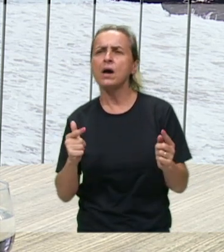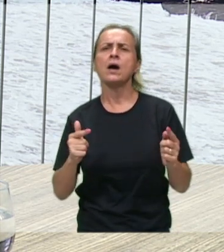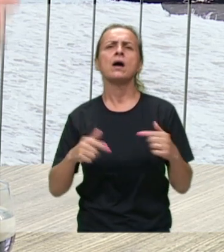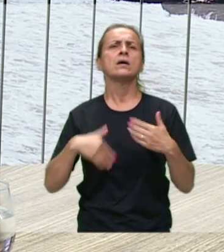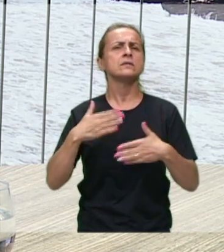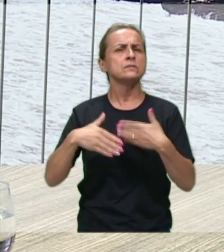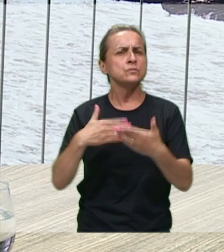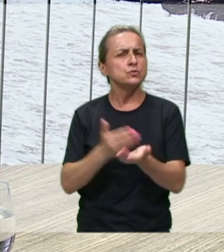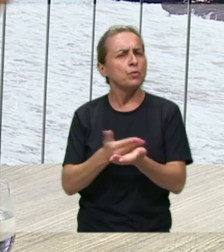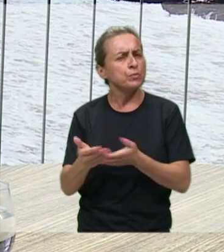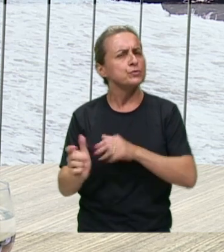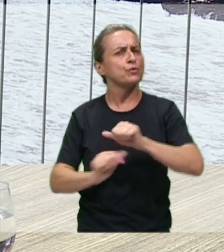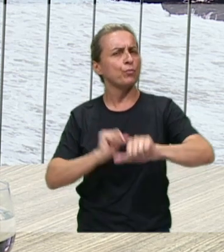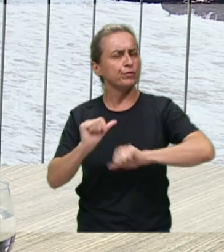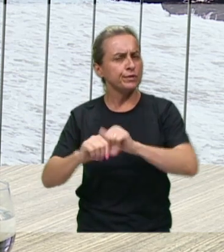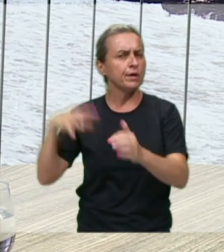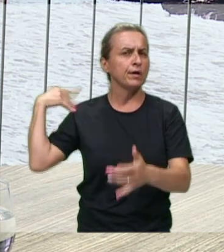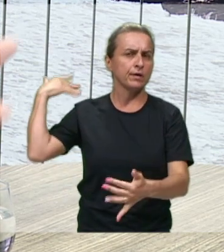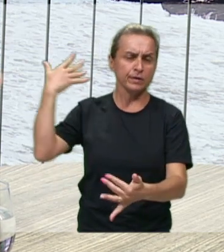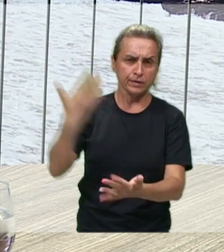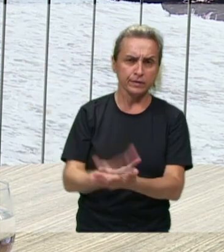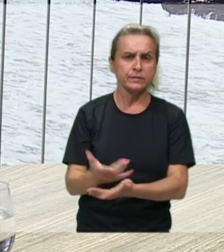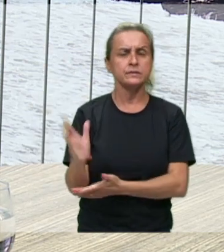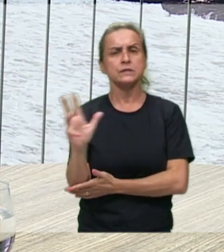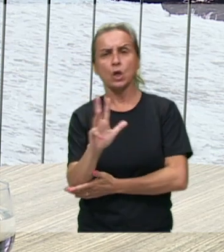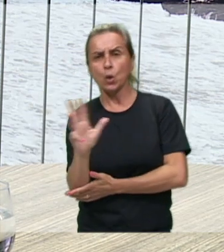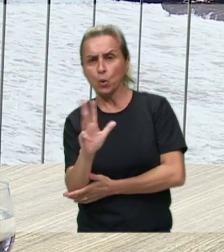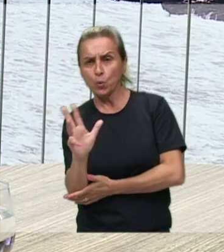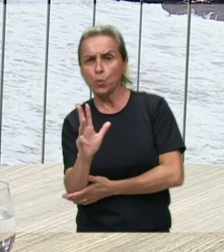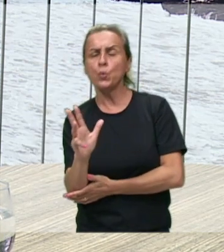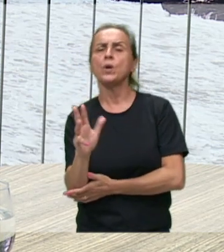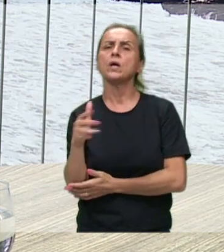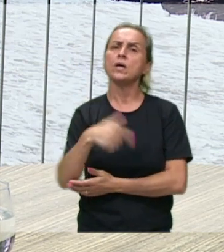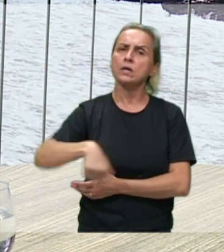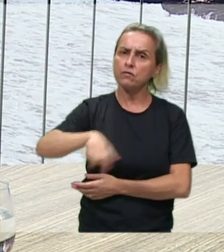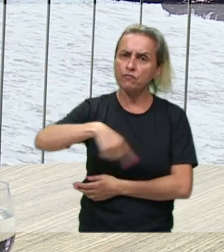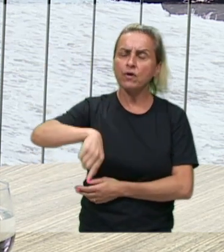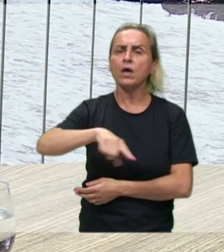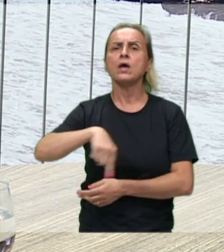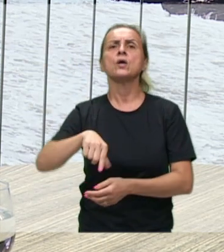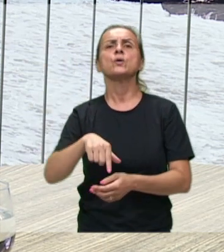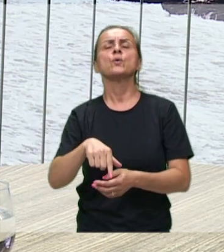passado, o governo Lula que veio, Gregolin que nasceu em Itajaí,